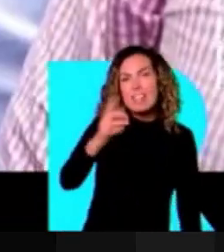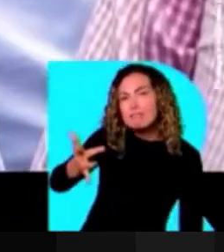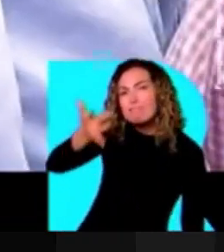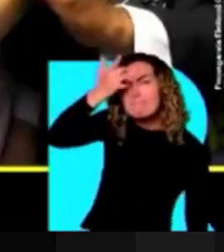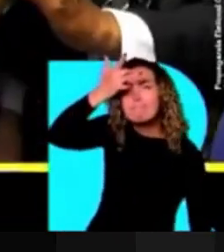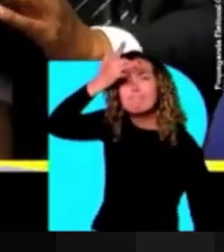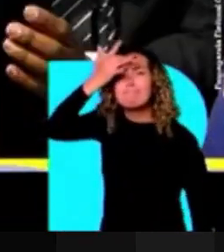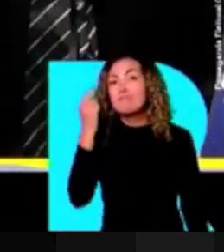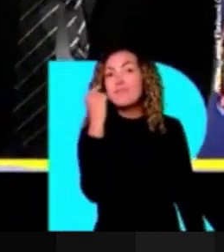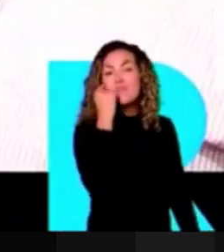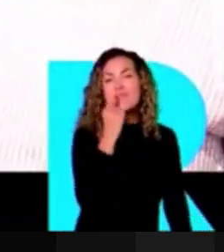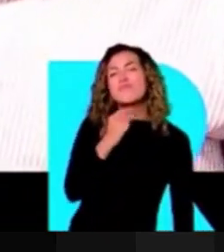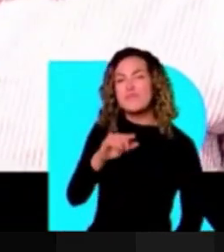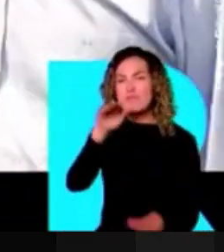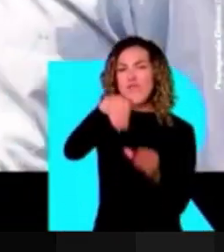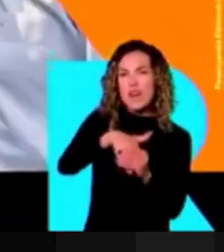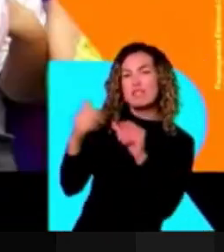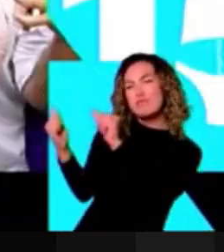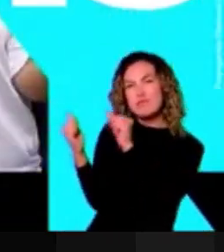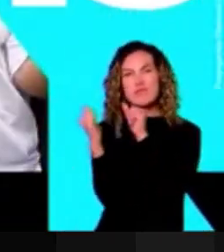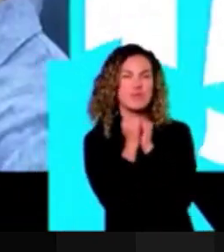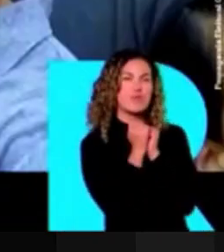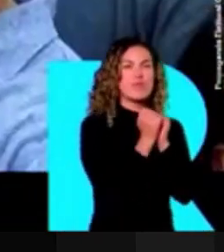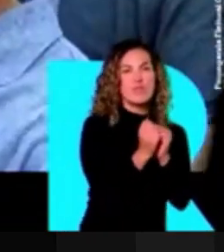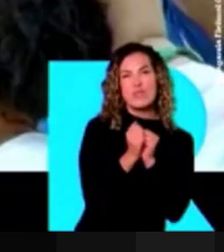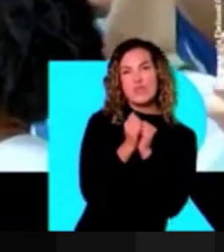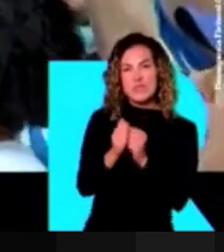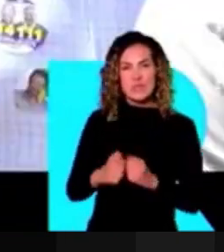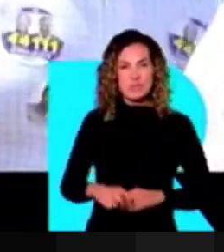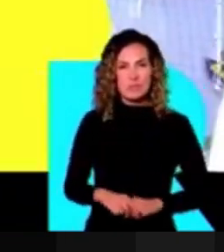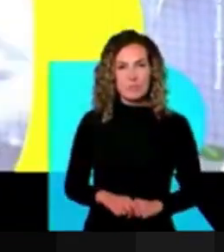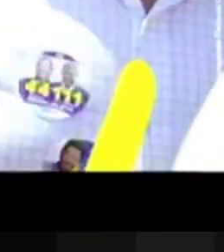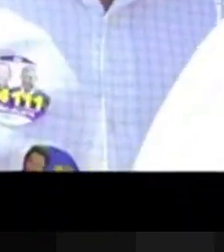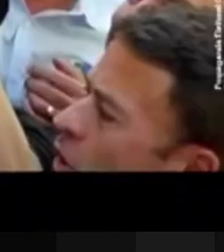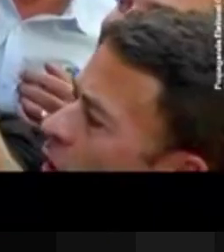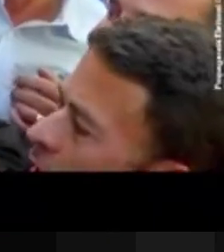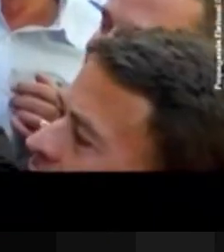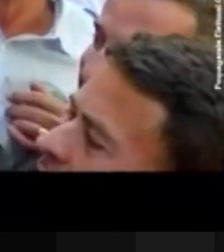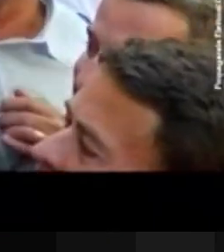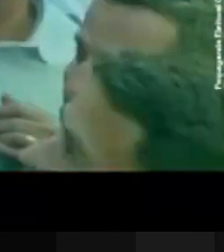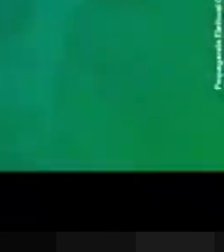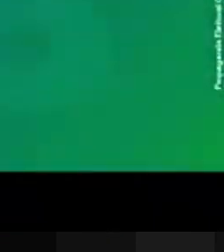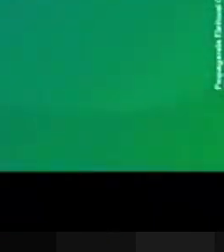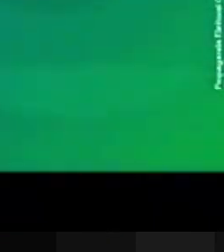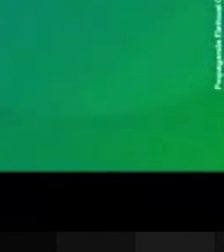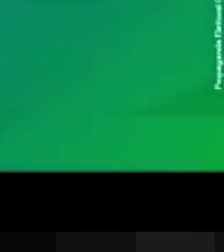Tô colado com o Ricardo. Tô colado com o 15. Tô colado com o Ricardo.